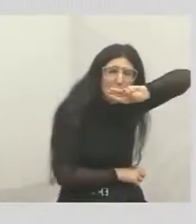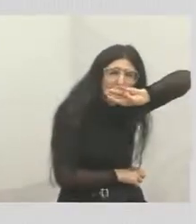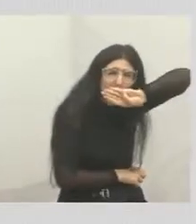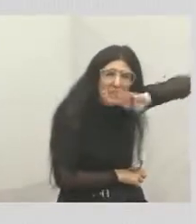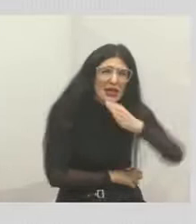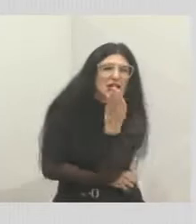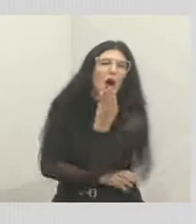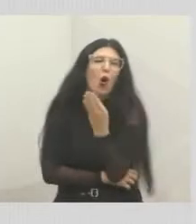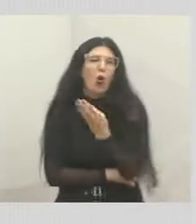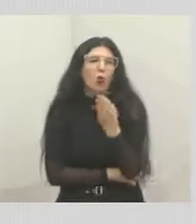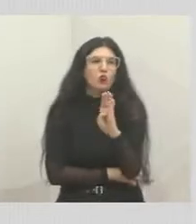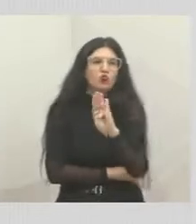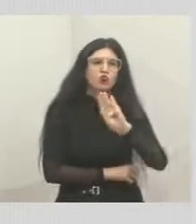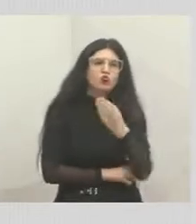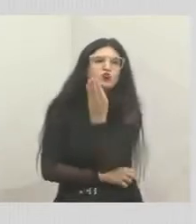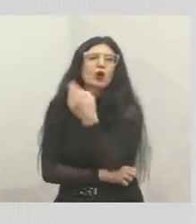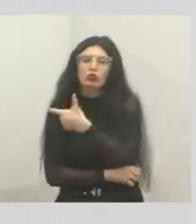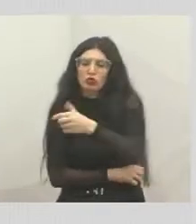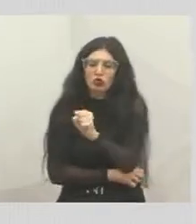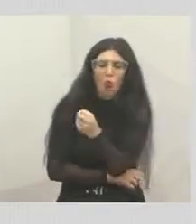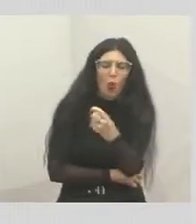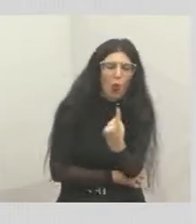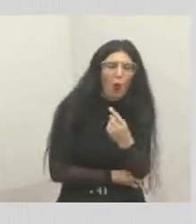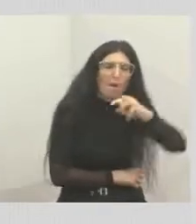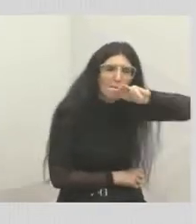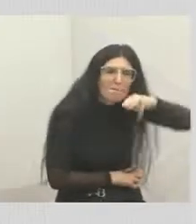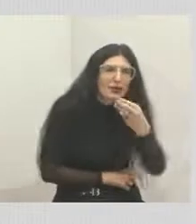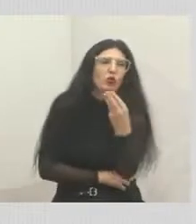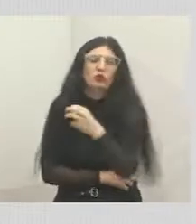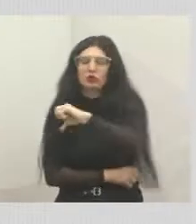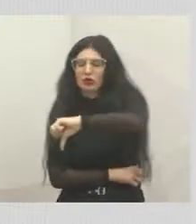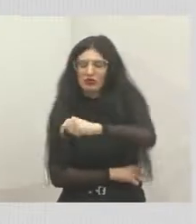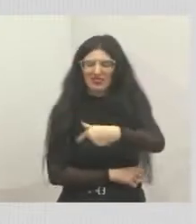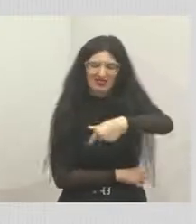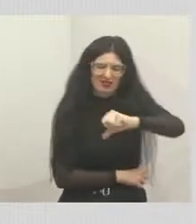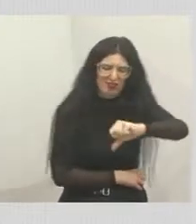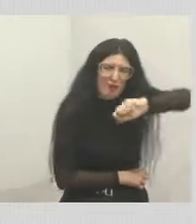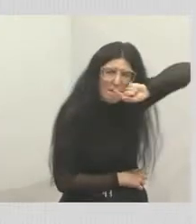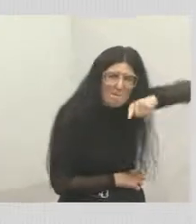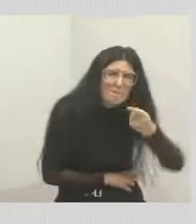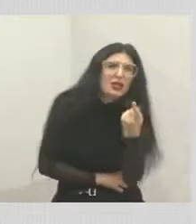1.281.979.000 e liquidado até o segundo quadrimestre,